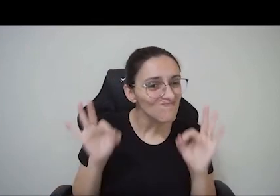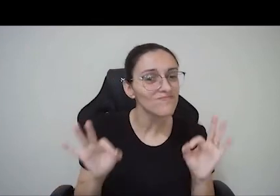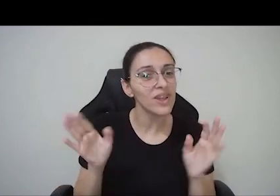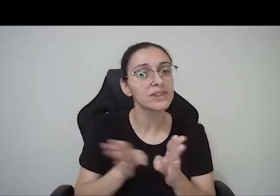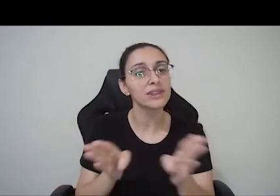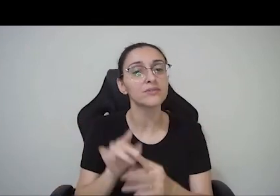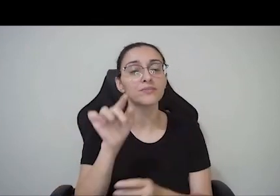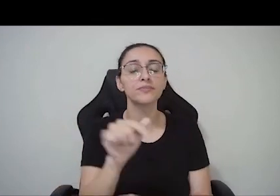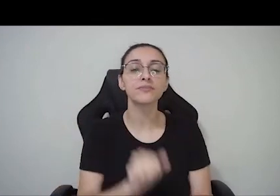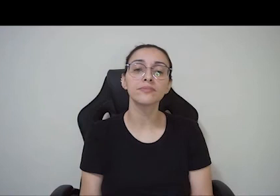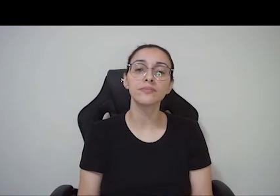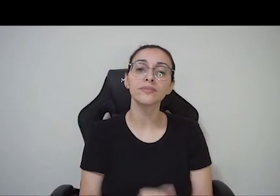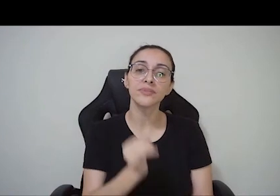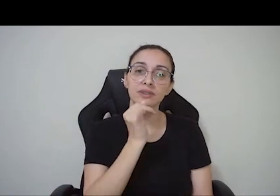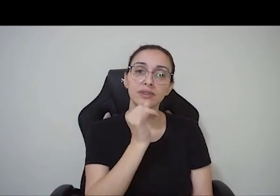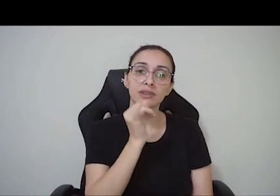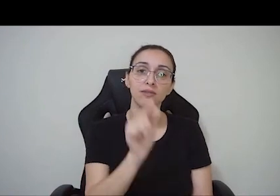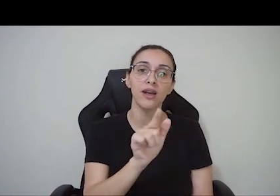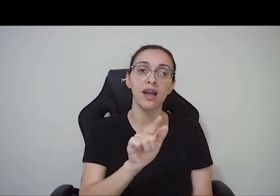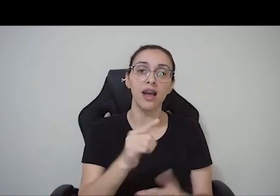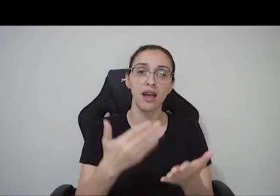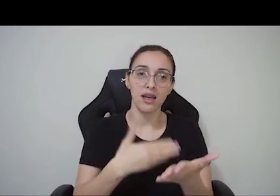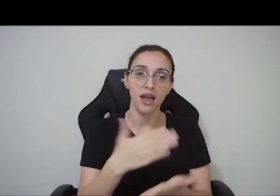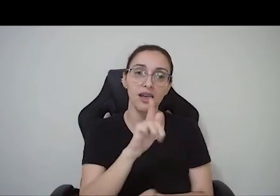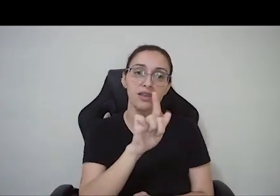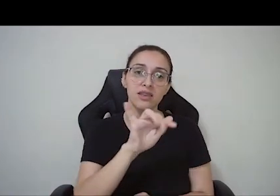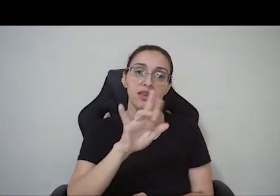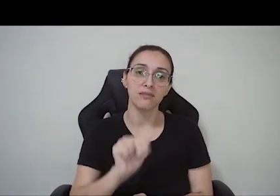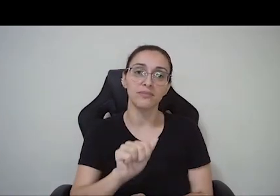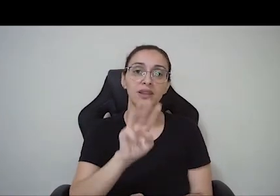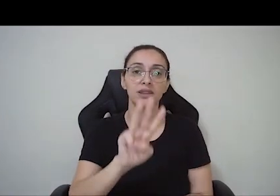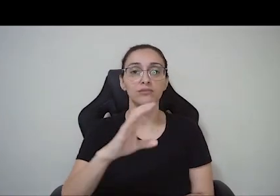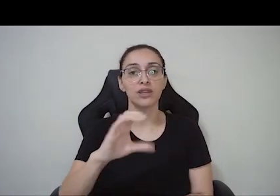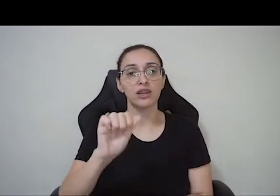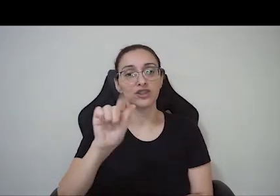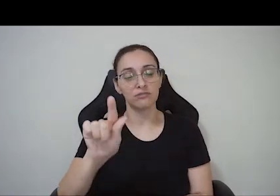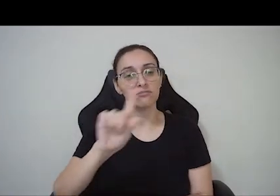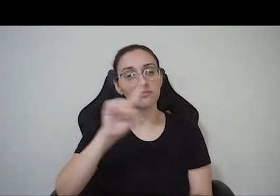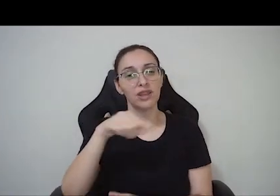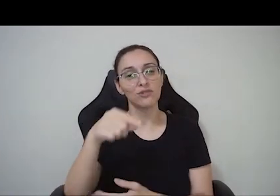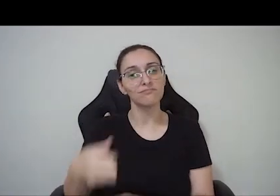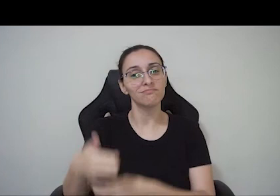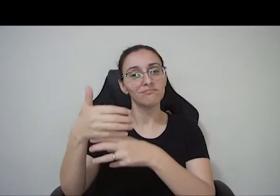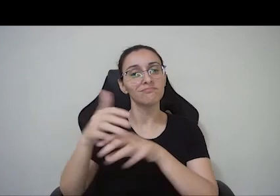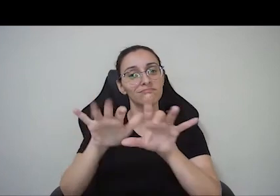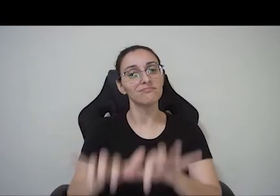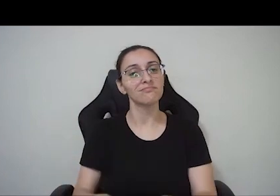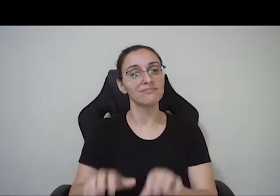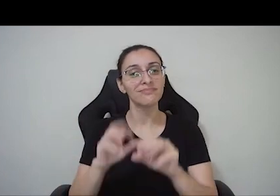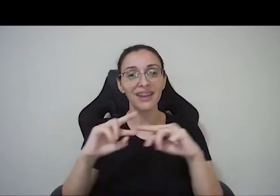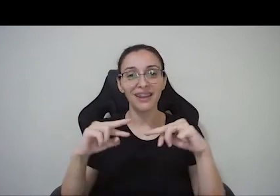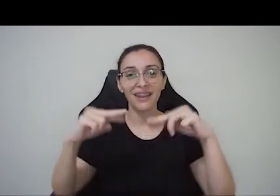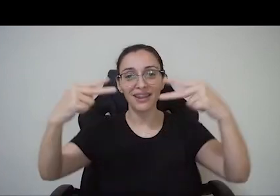E aqui eu trouxe um exemplo do guia da WCAG. Vou colocar depois no chat o link, eu esqueci de colocar